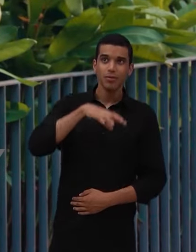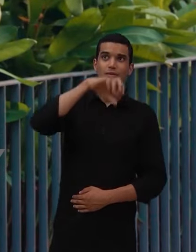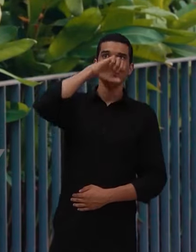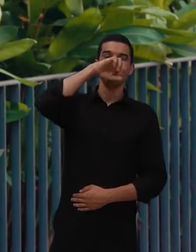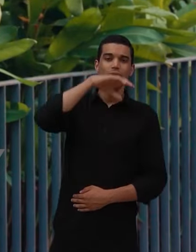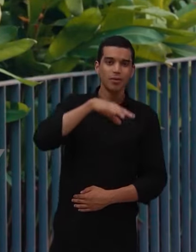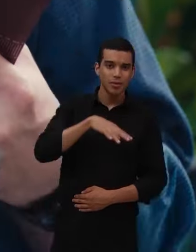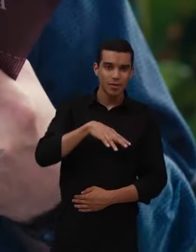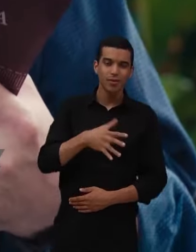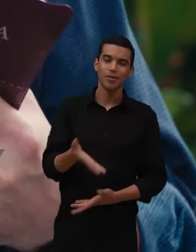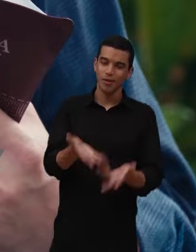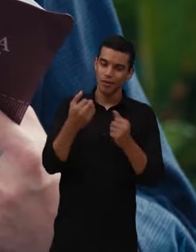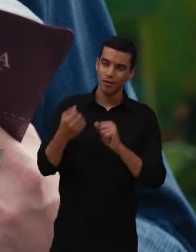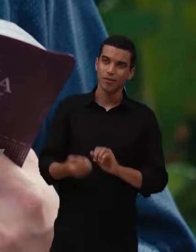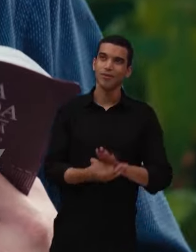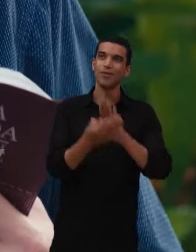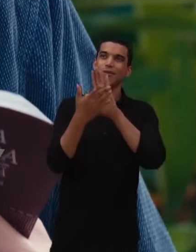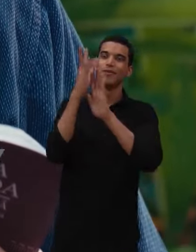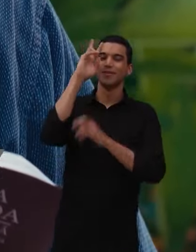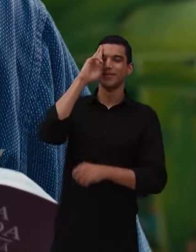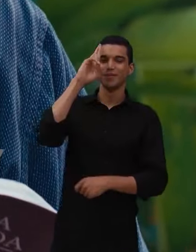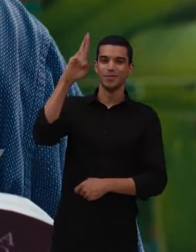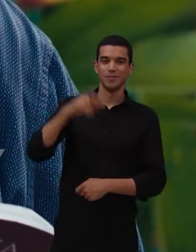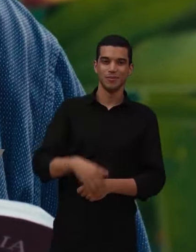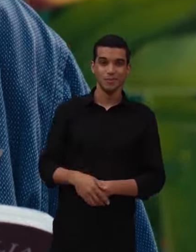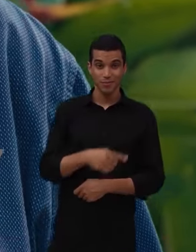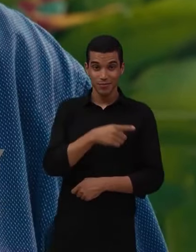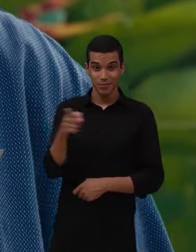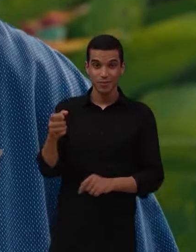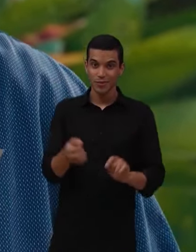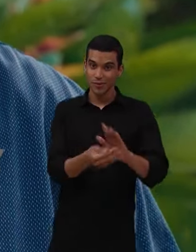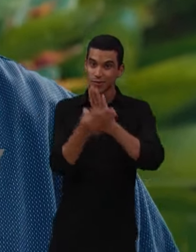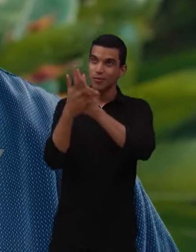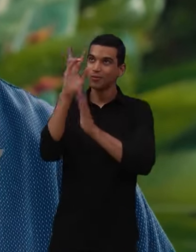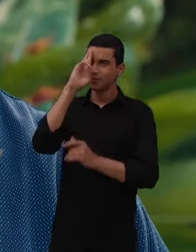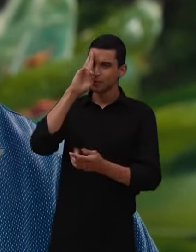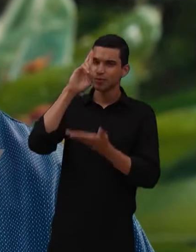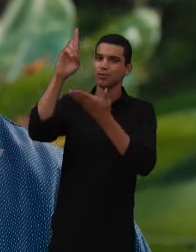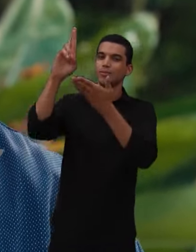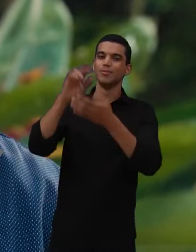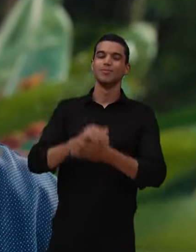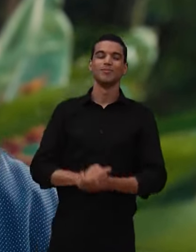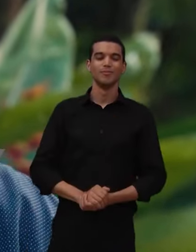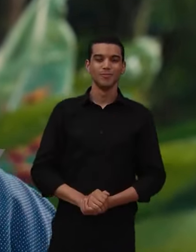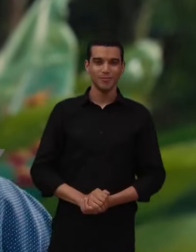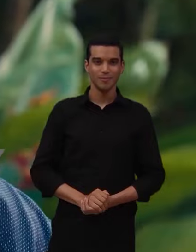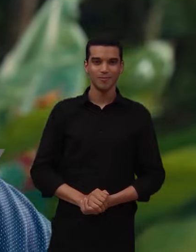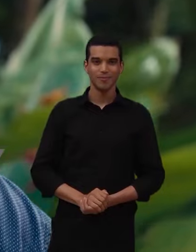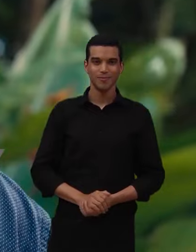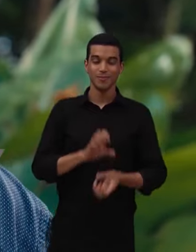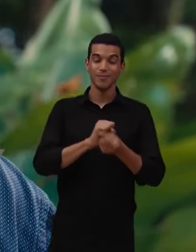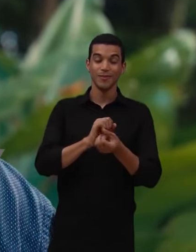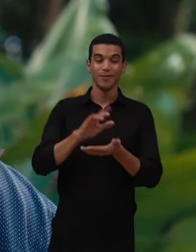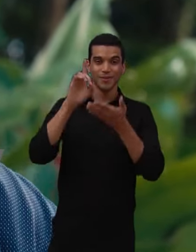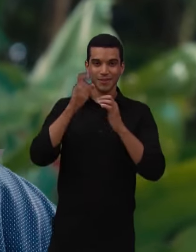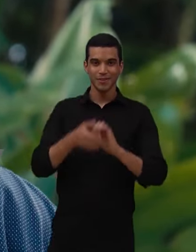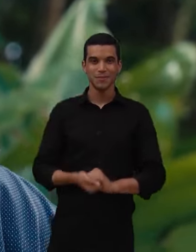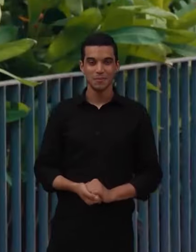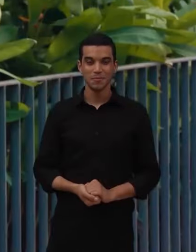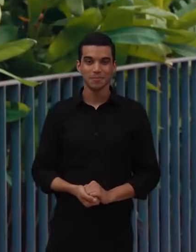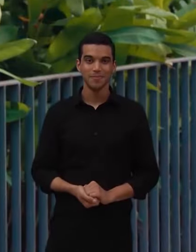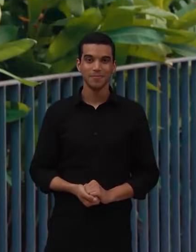tem fôlego, louve ao Senhor, louvai ao Senhor. Glória a